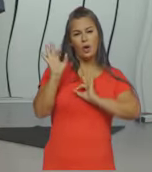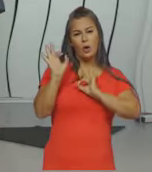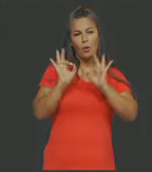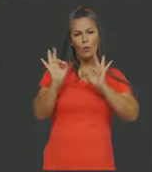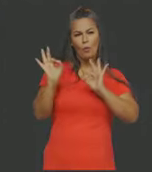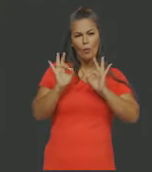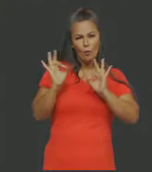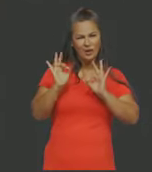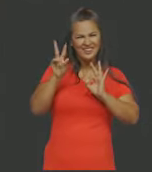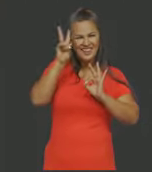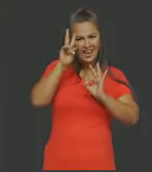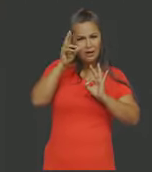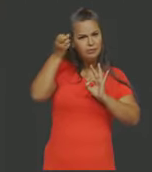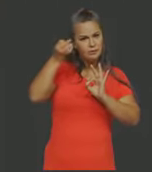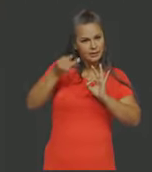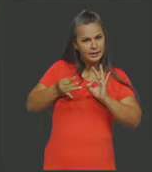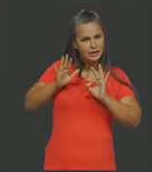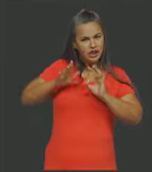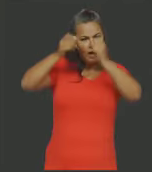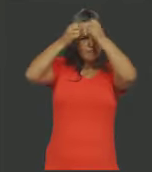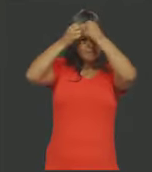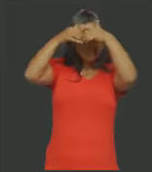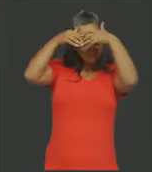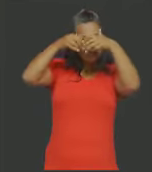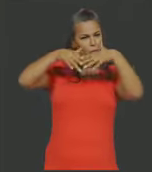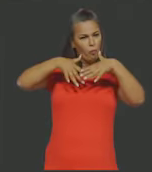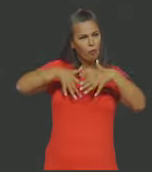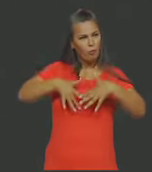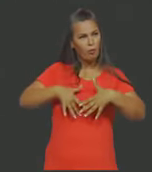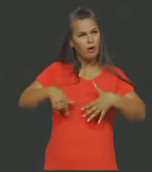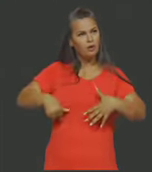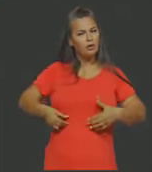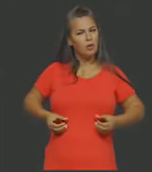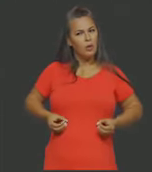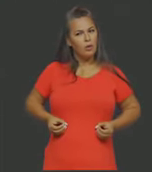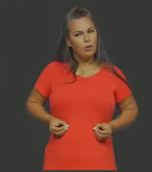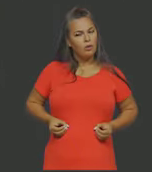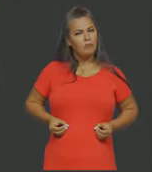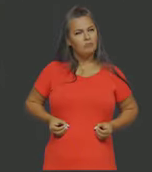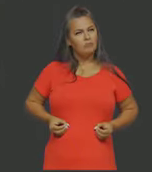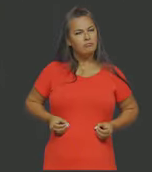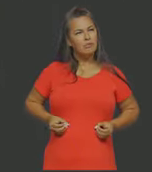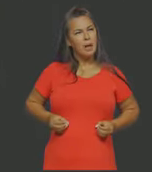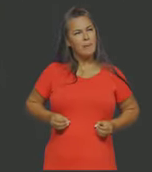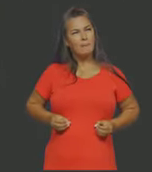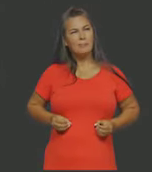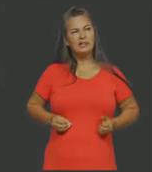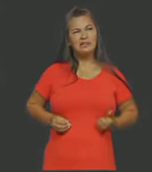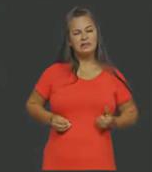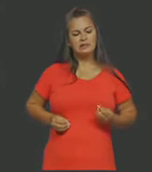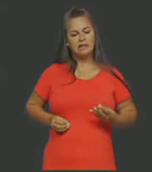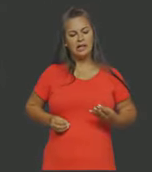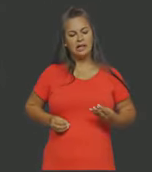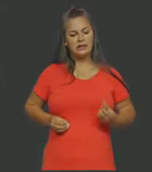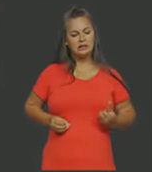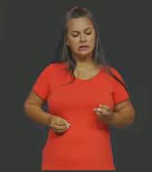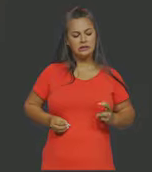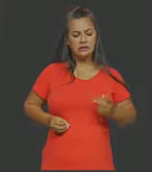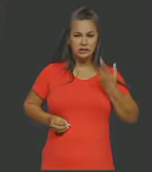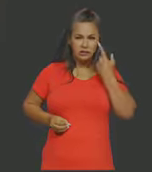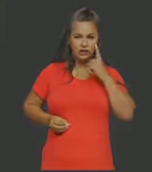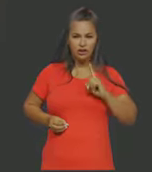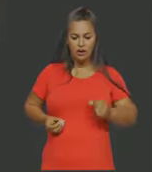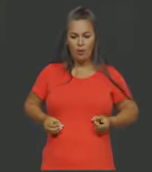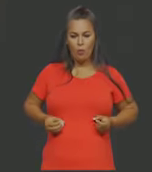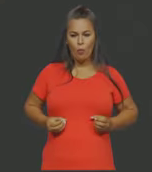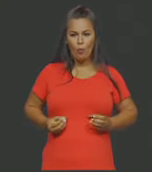óvulo, para ele ser liberado na ovulação, tá? Aqui na ovulação, aqui em torno de 13, 15 dias, tá?